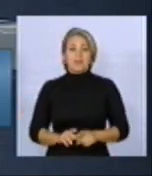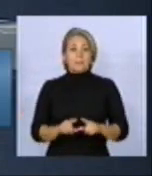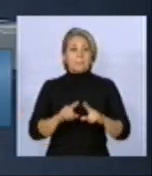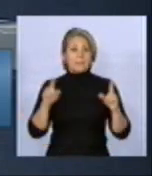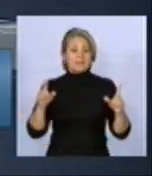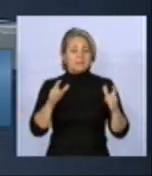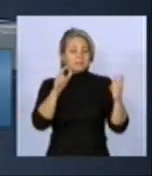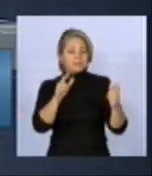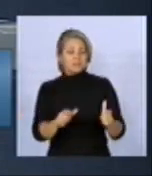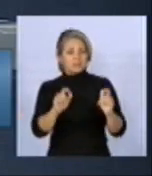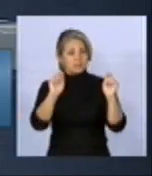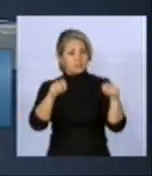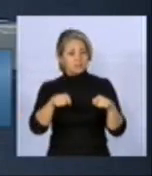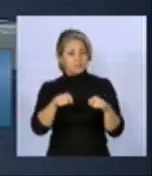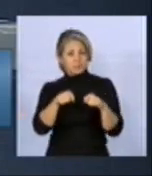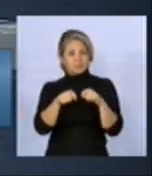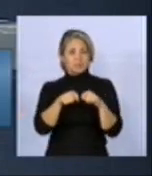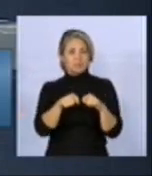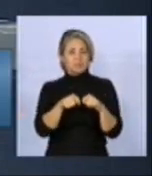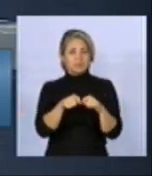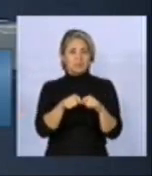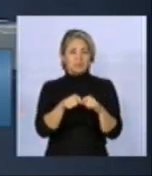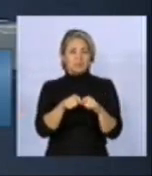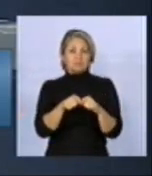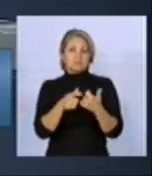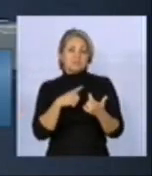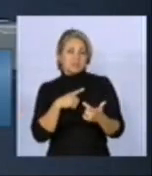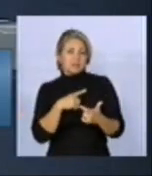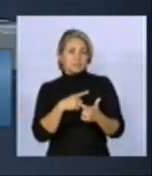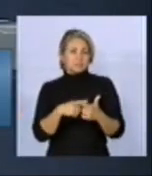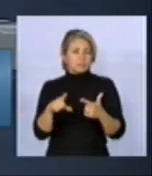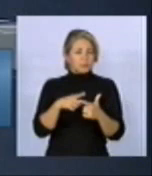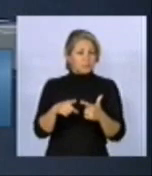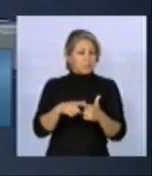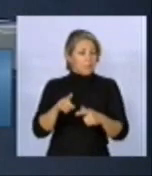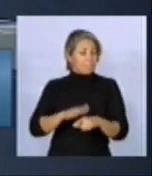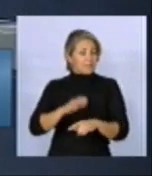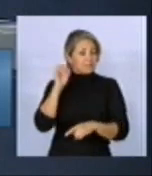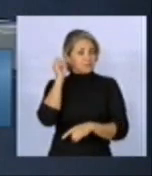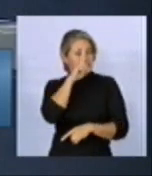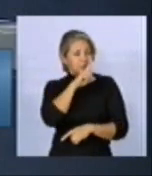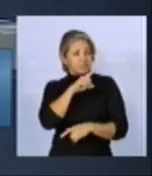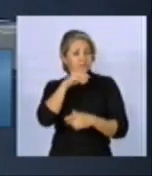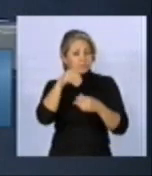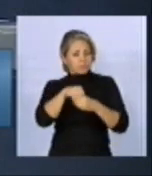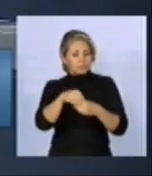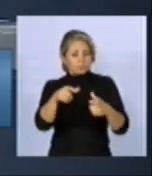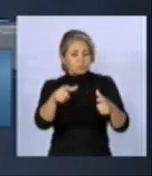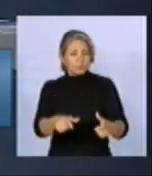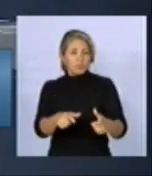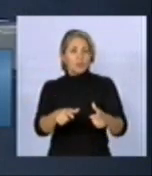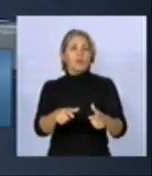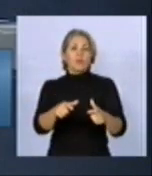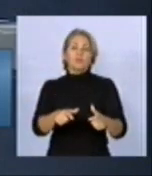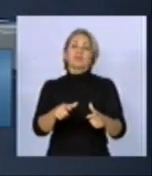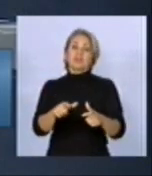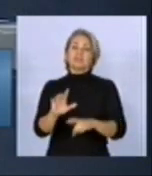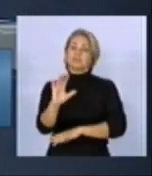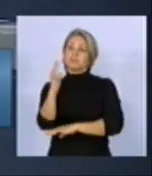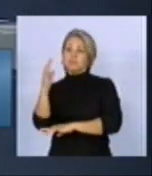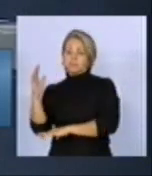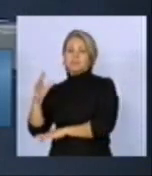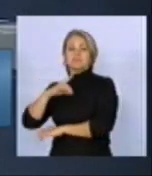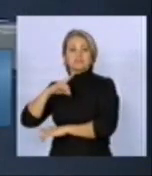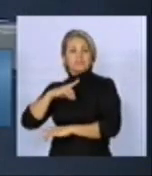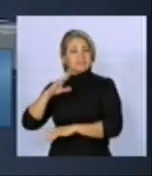dispositivo pode sofrer né ou pode impactar mais fortemente aonde que os órgãos estaduais e meio ambiente também teriam